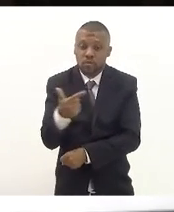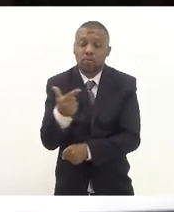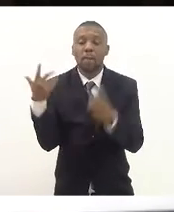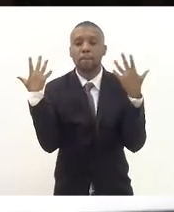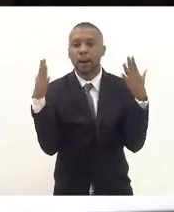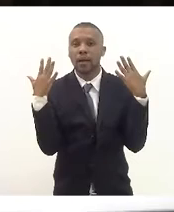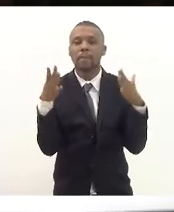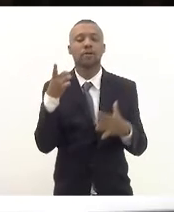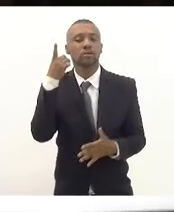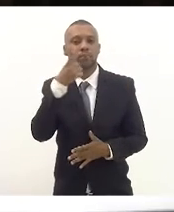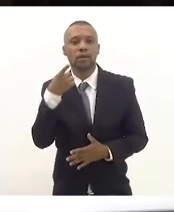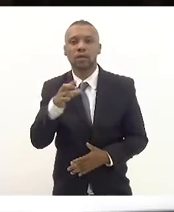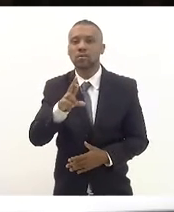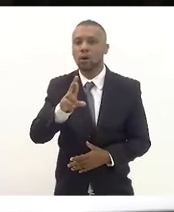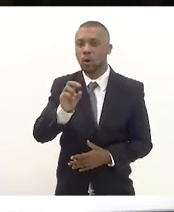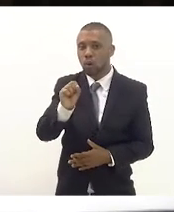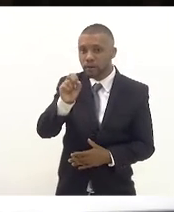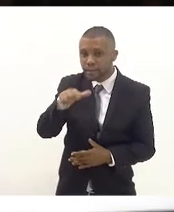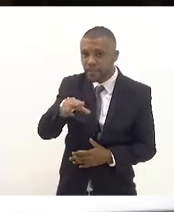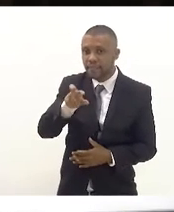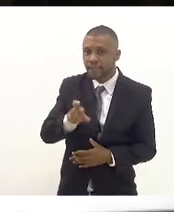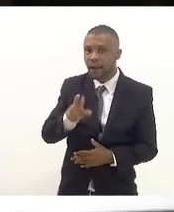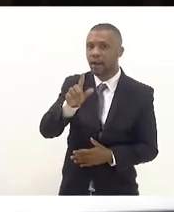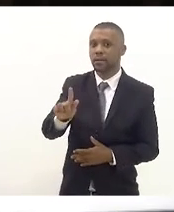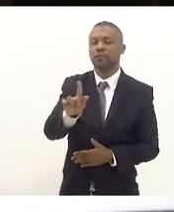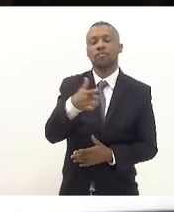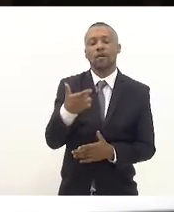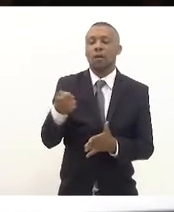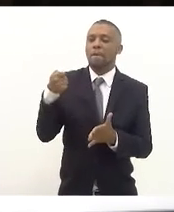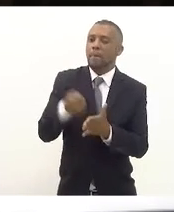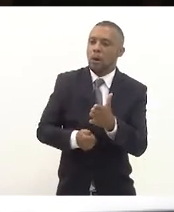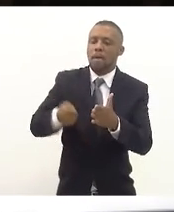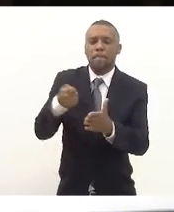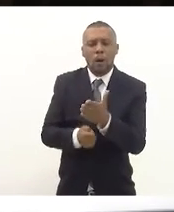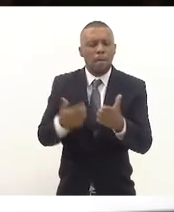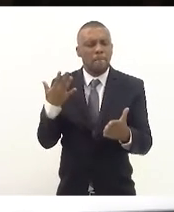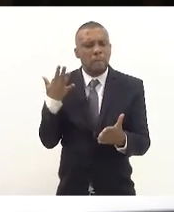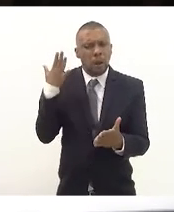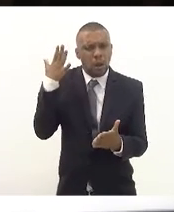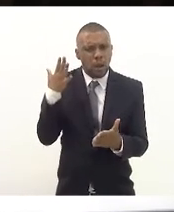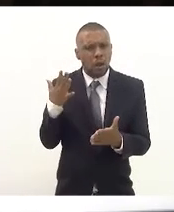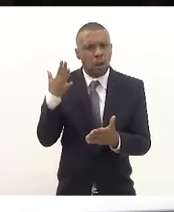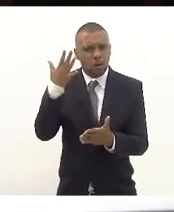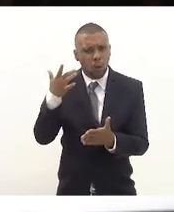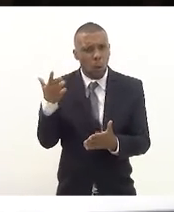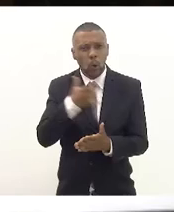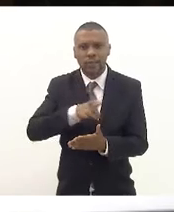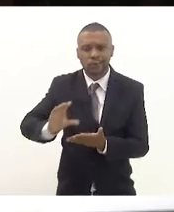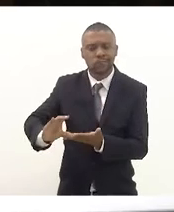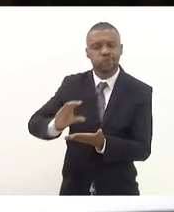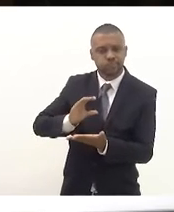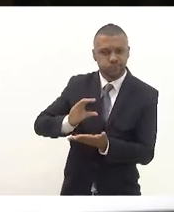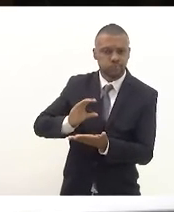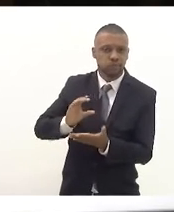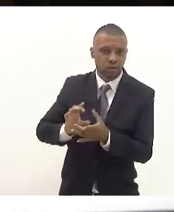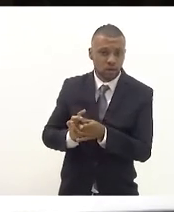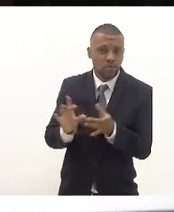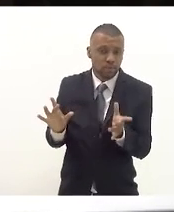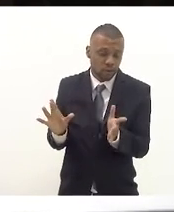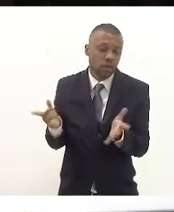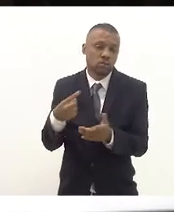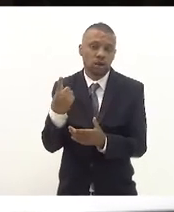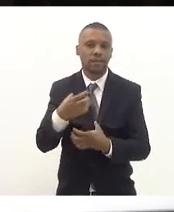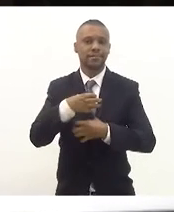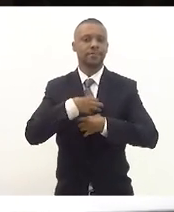Henrique foi ali um batalhador para esse recursos então a gente fica muito feliz tem